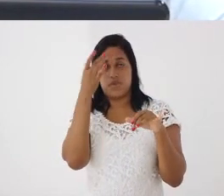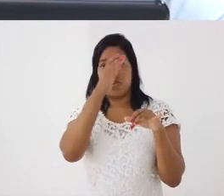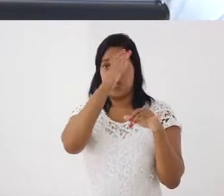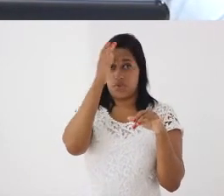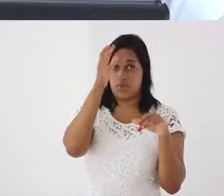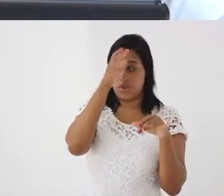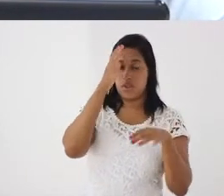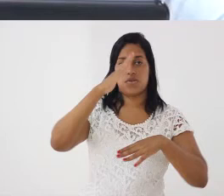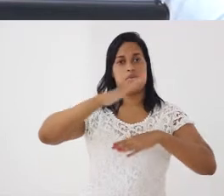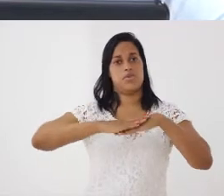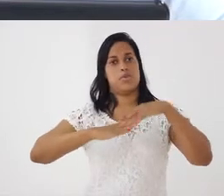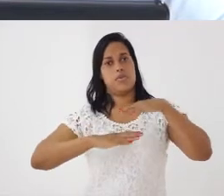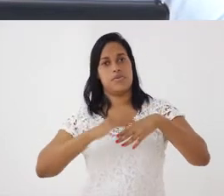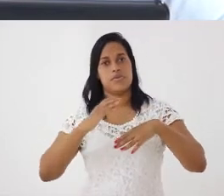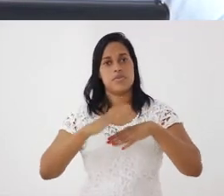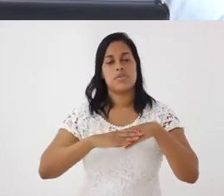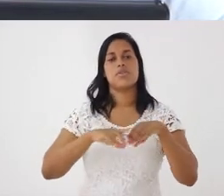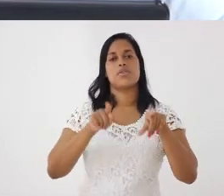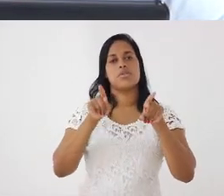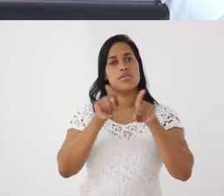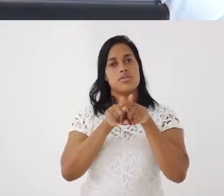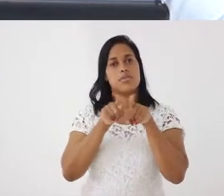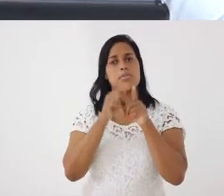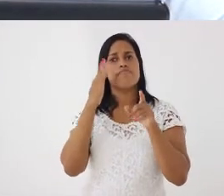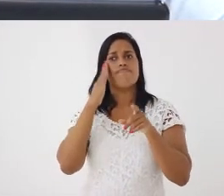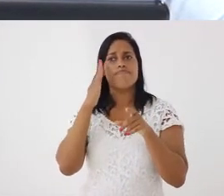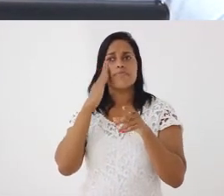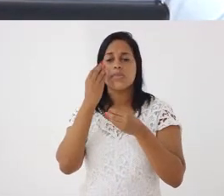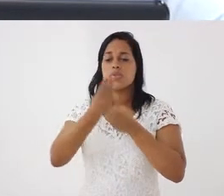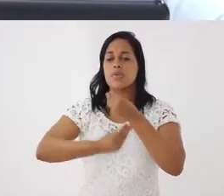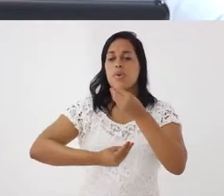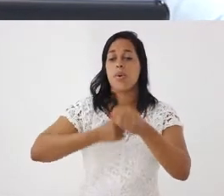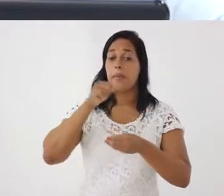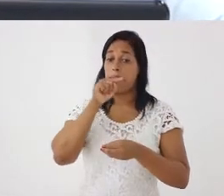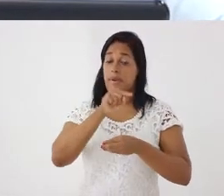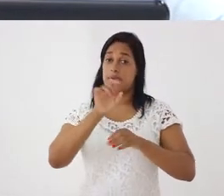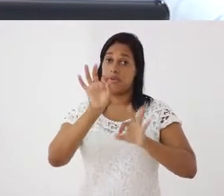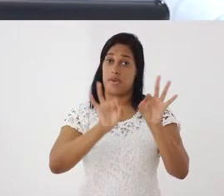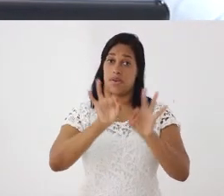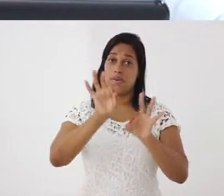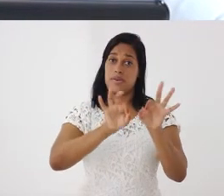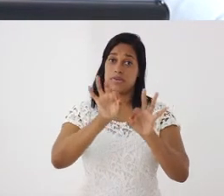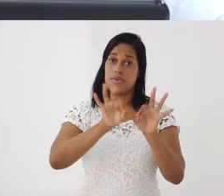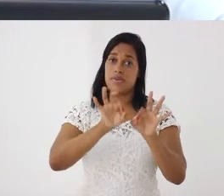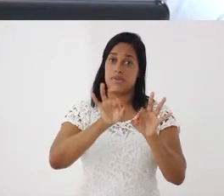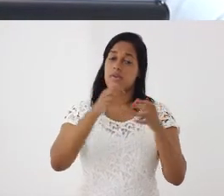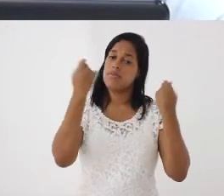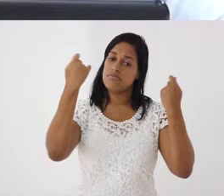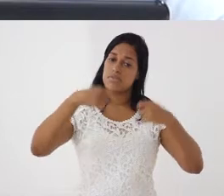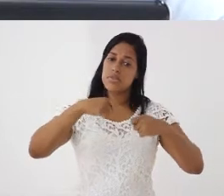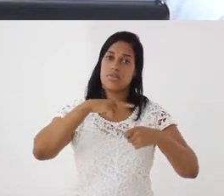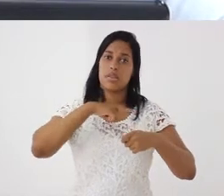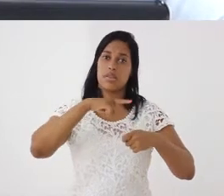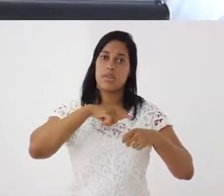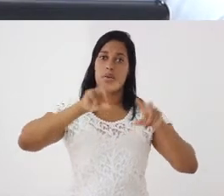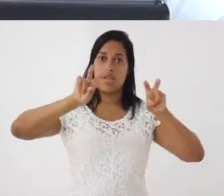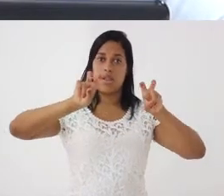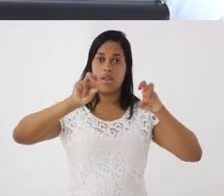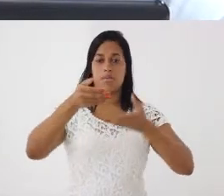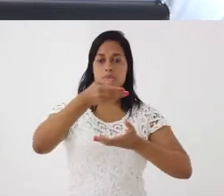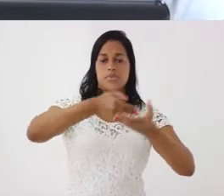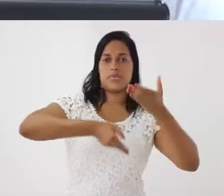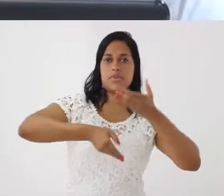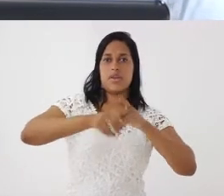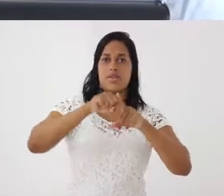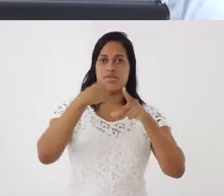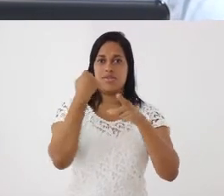consumidores, os funcionários, os clientes entendam que aquela organização onde ela existe algum tipo de relação